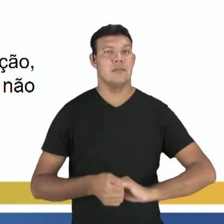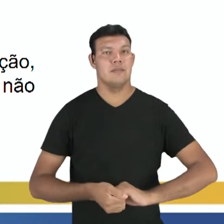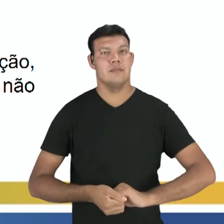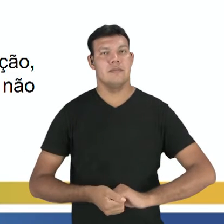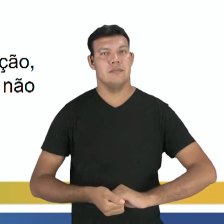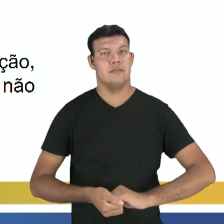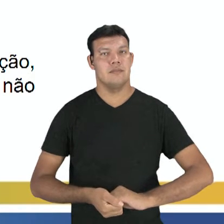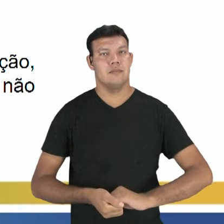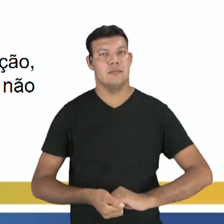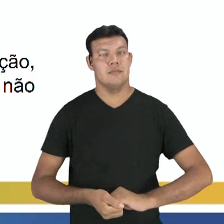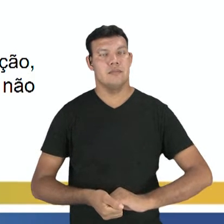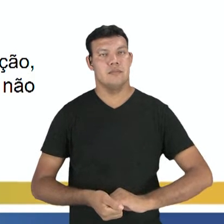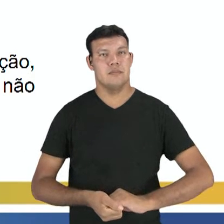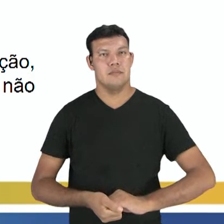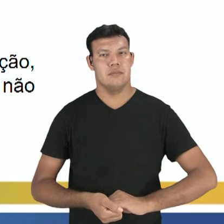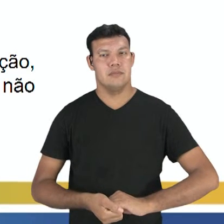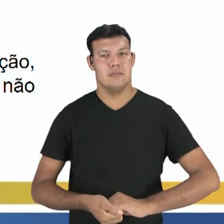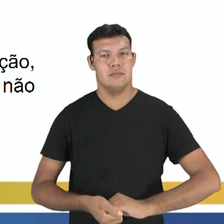não nulo.